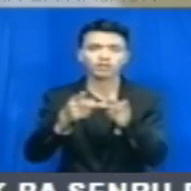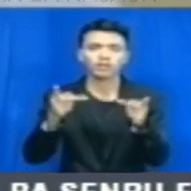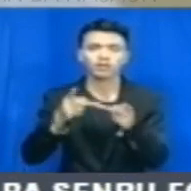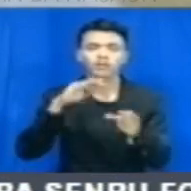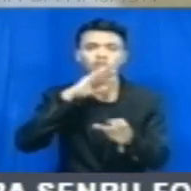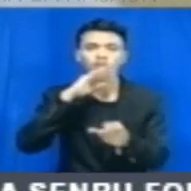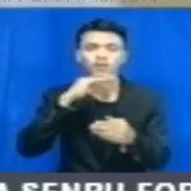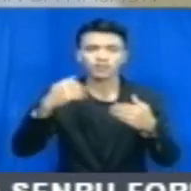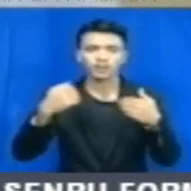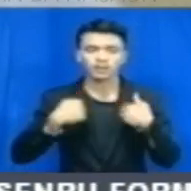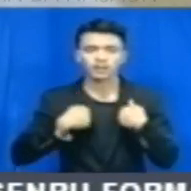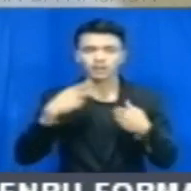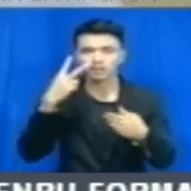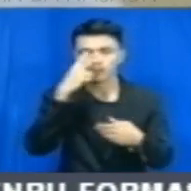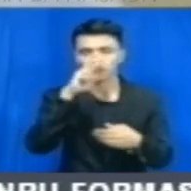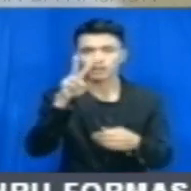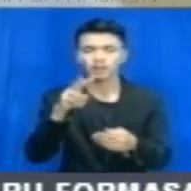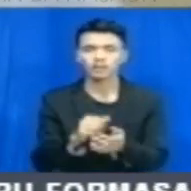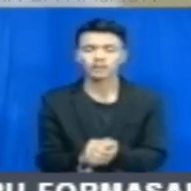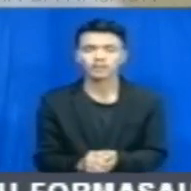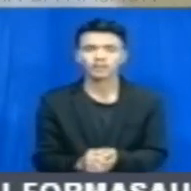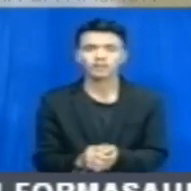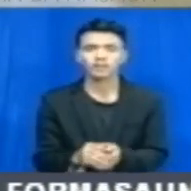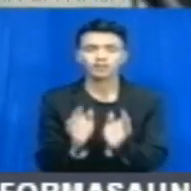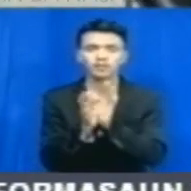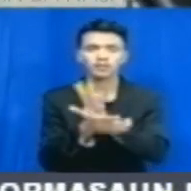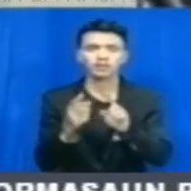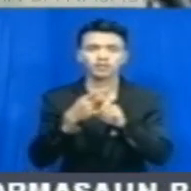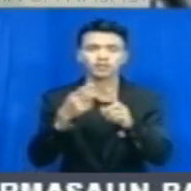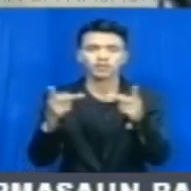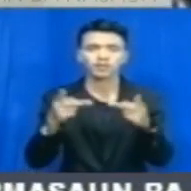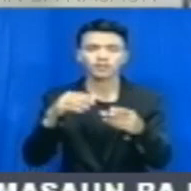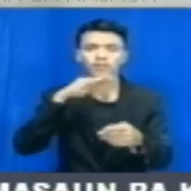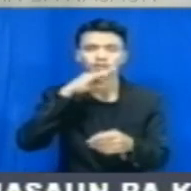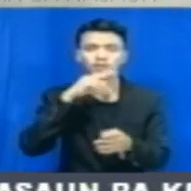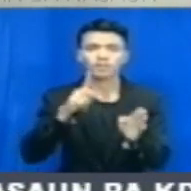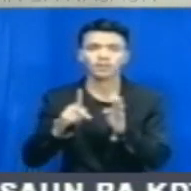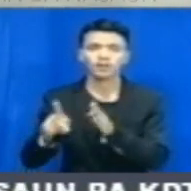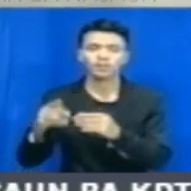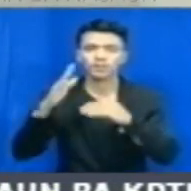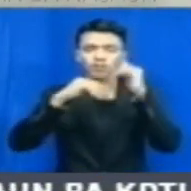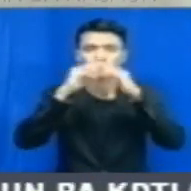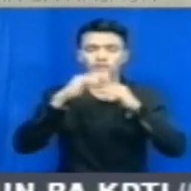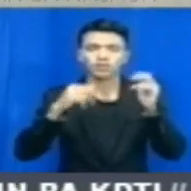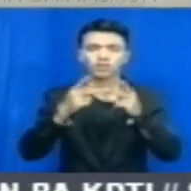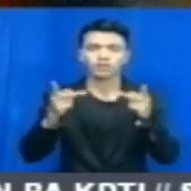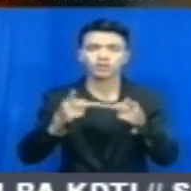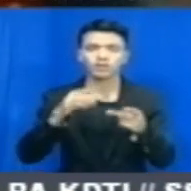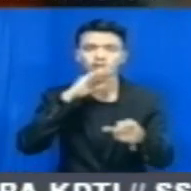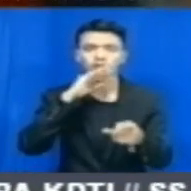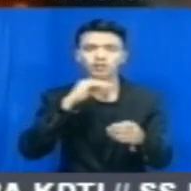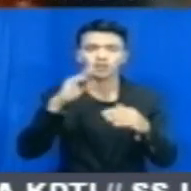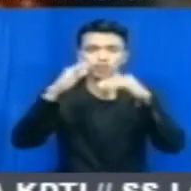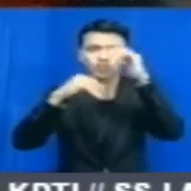ita identifika sai fatin balisu. Entretanto, plano ba konstrusaun fatin lisu ruane se